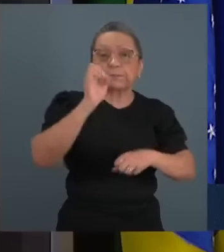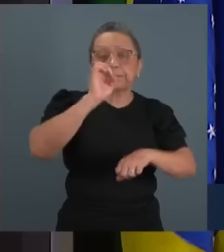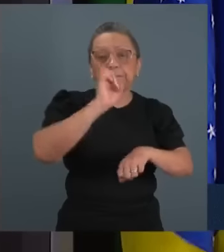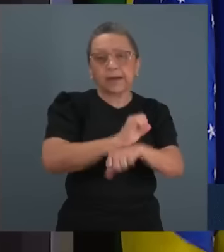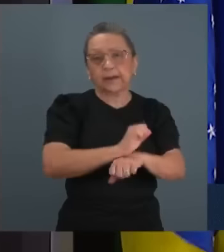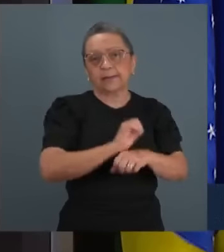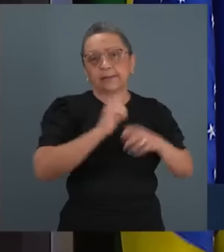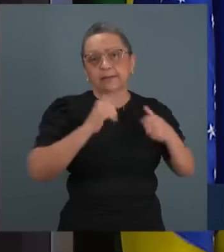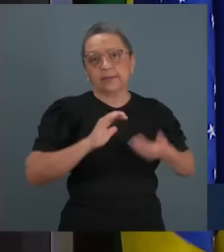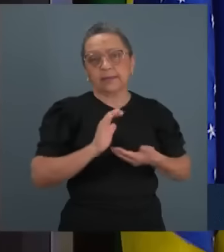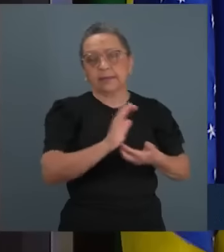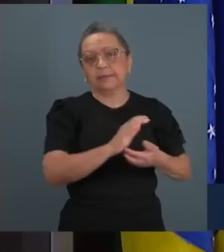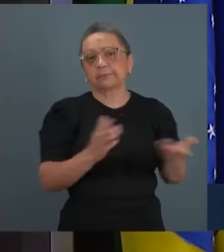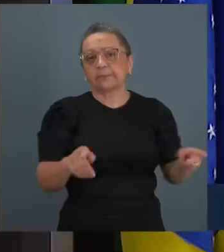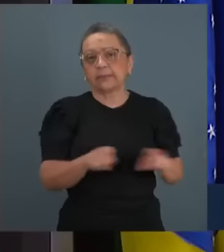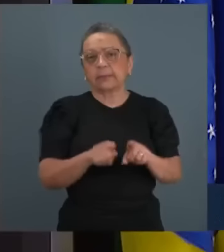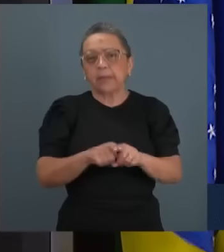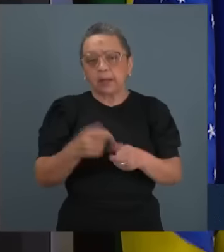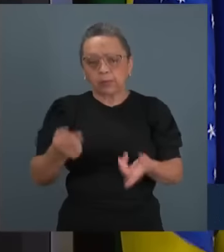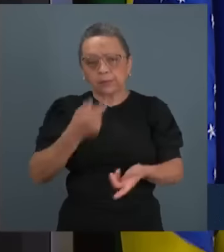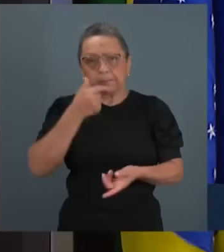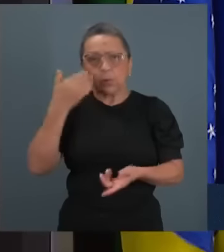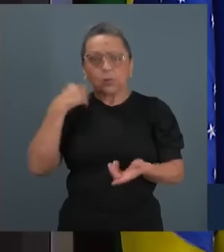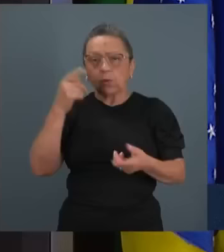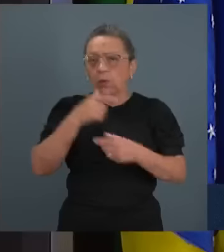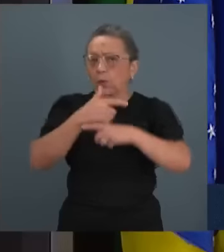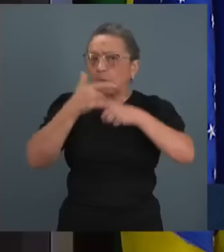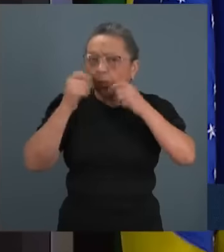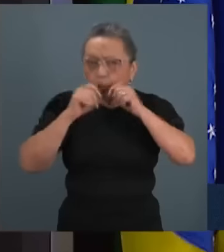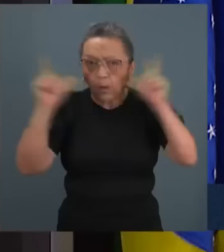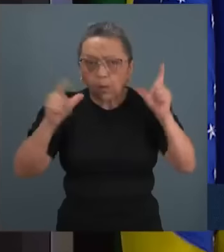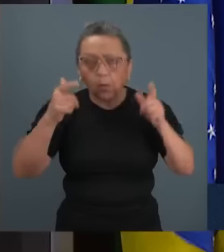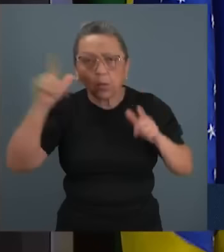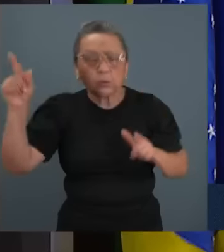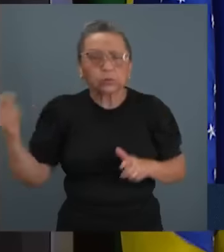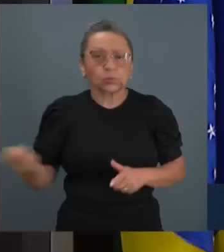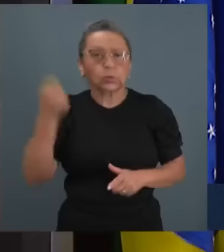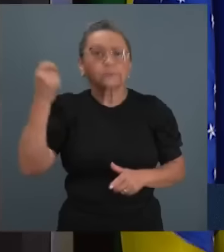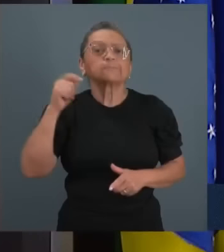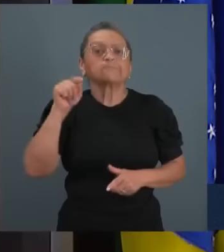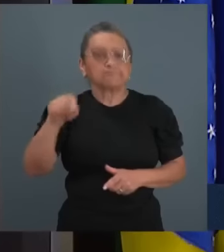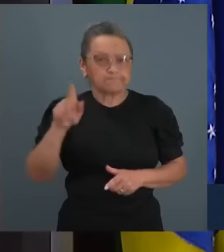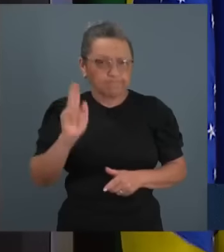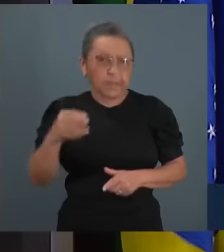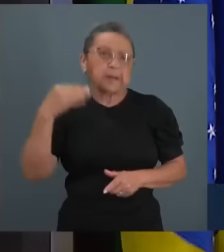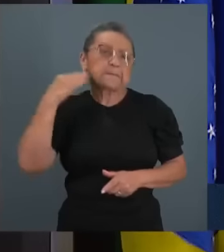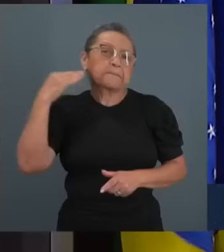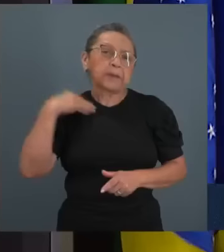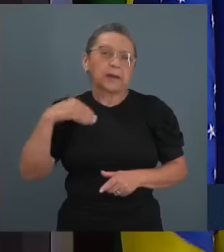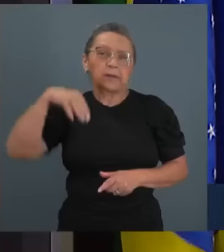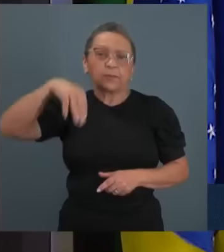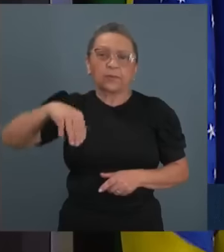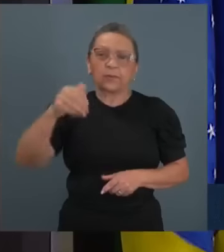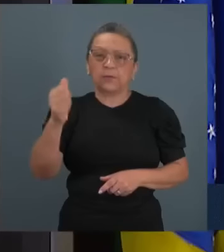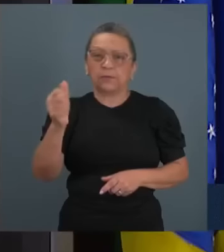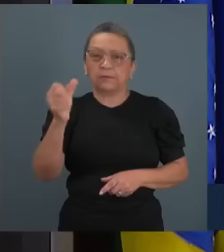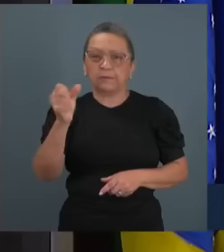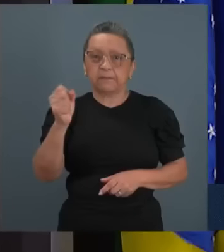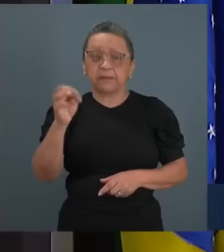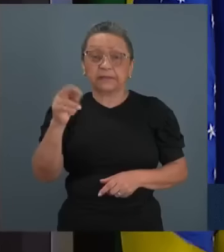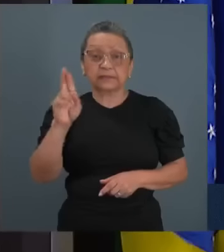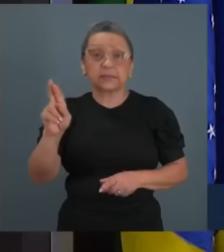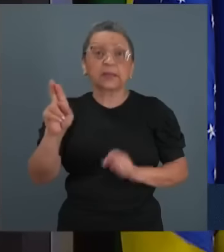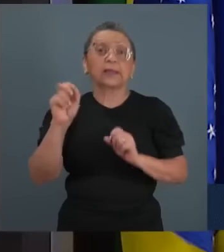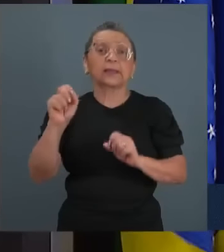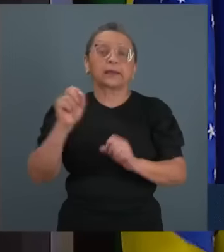Além disso, acabou de eclodir outro gravíssimo escândalo envolvendo o Banco Master. Preste atenção, brasileiro. Punido